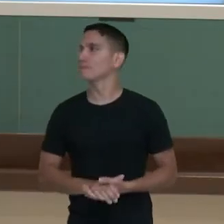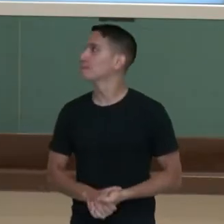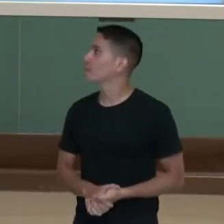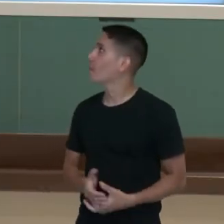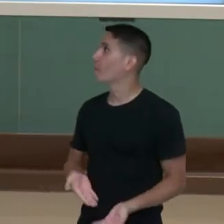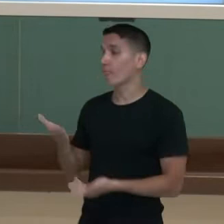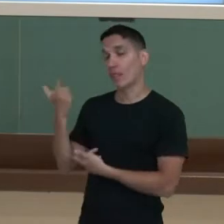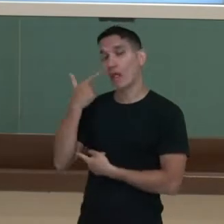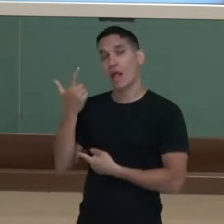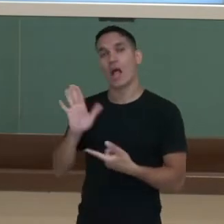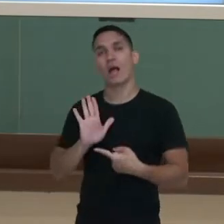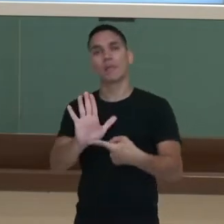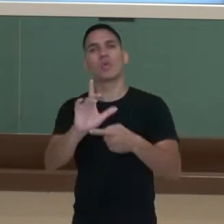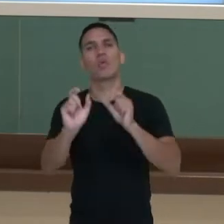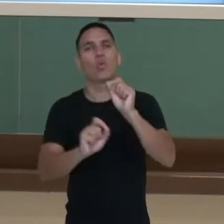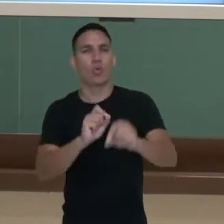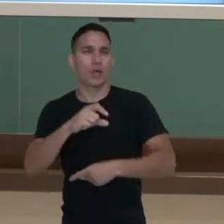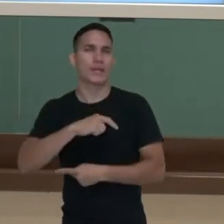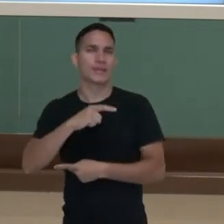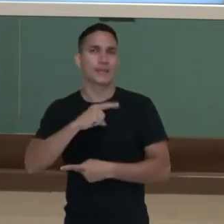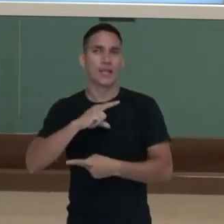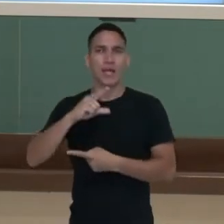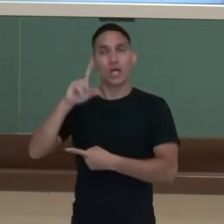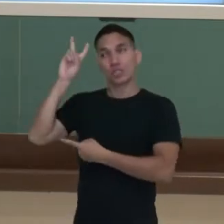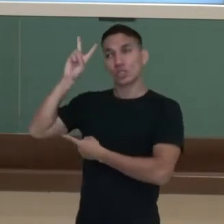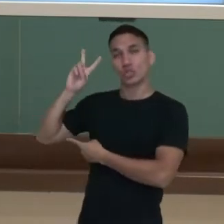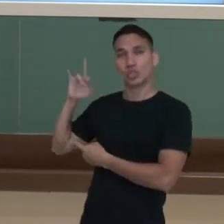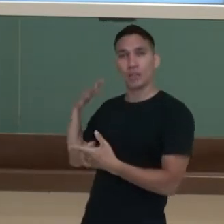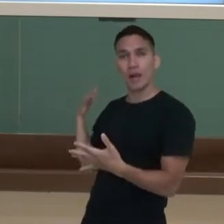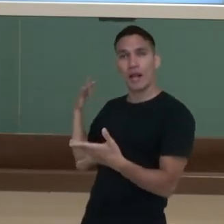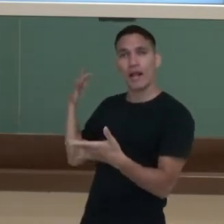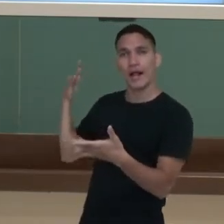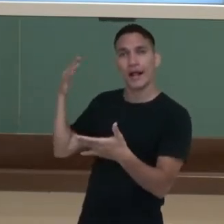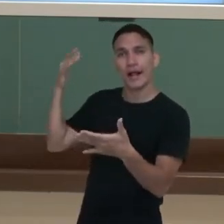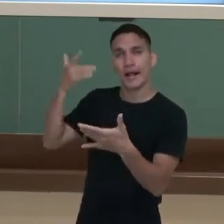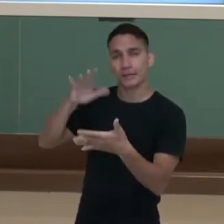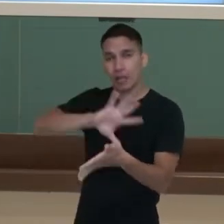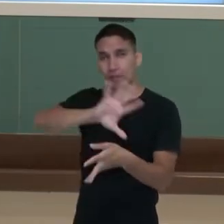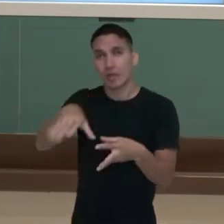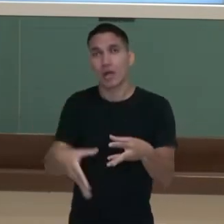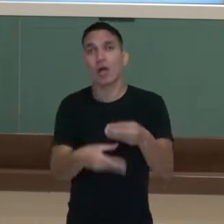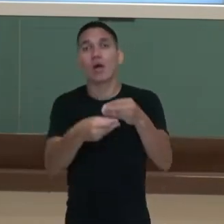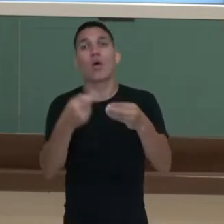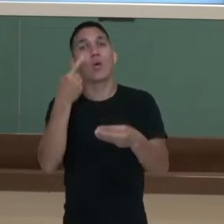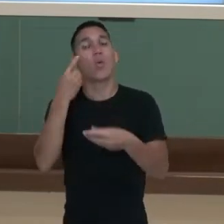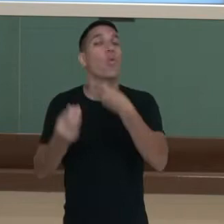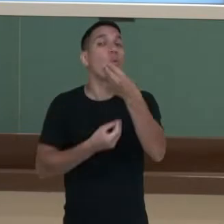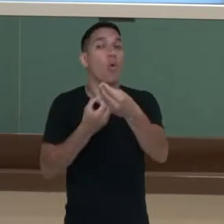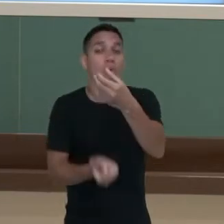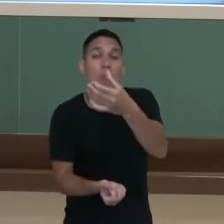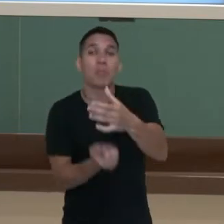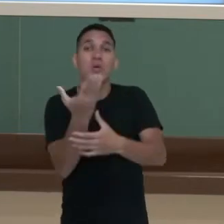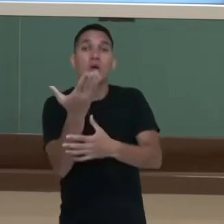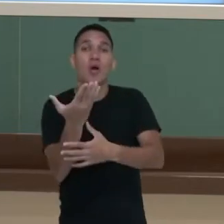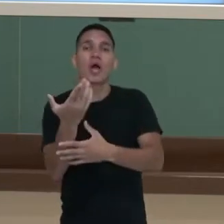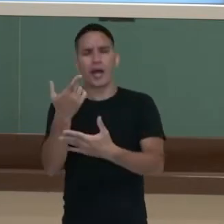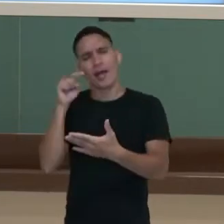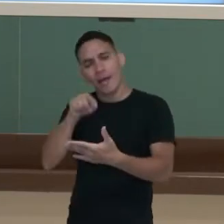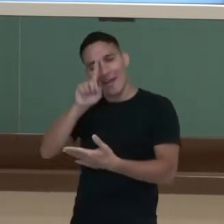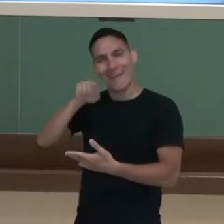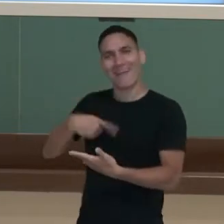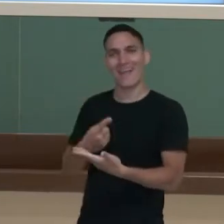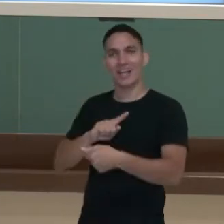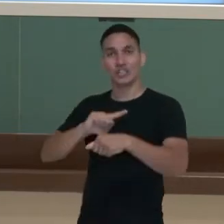só, primeiro nós iremos fazer um histórico aqui, fazer um apanhado histórico de como que a geopolítica surgiu como ciência, tá